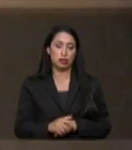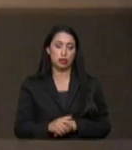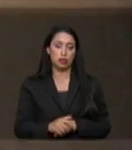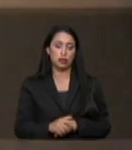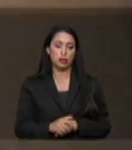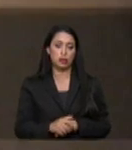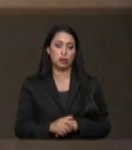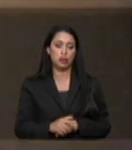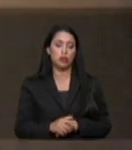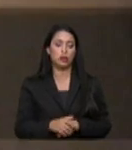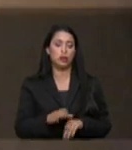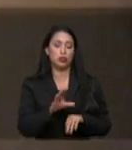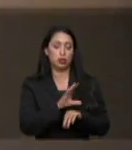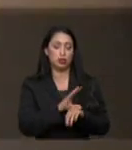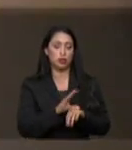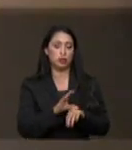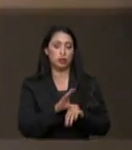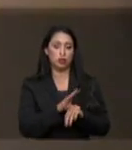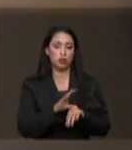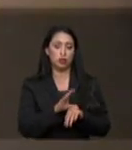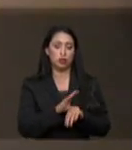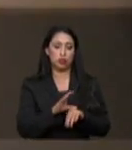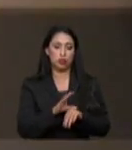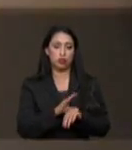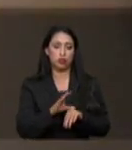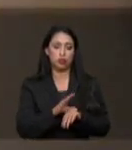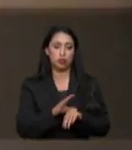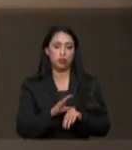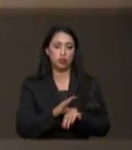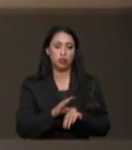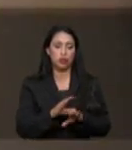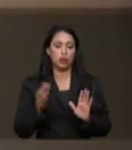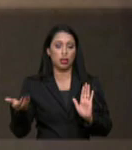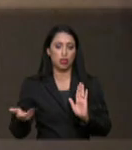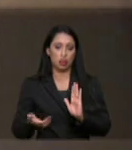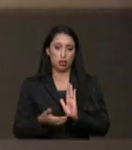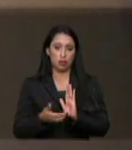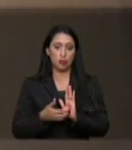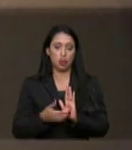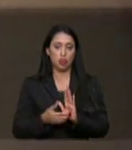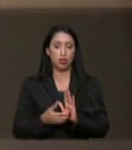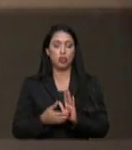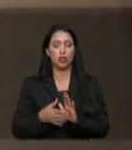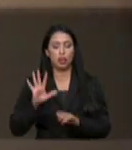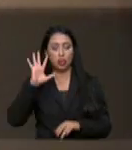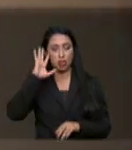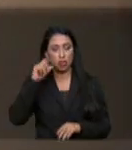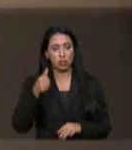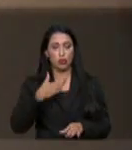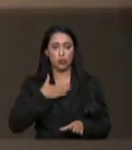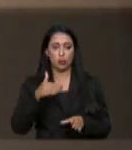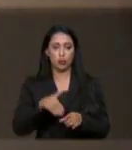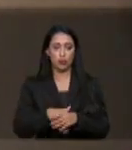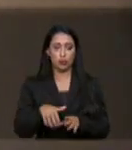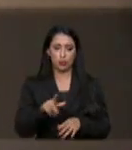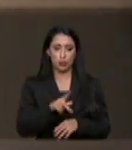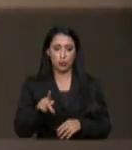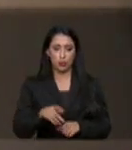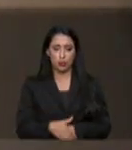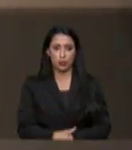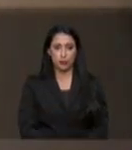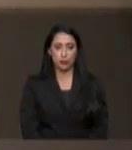alunos da Constituição de matização enunciamento da Câmara dos Deputados é como voto senhor presidente